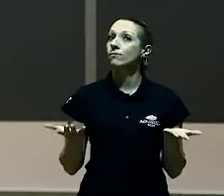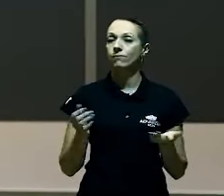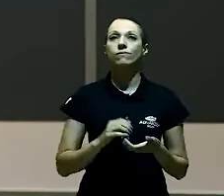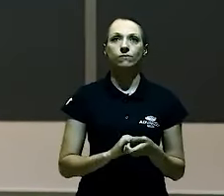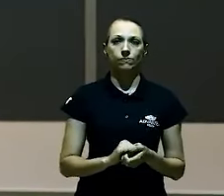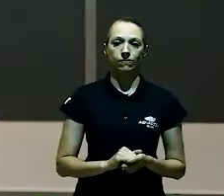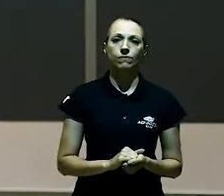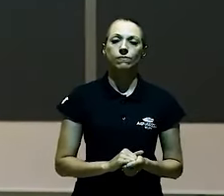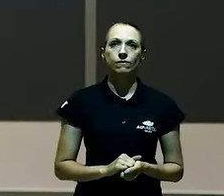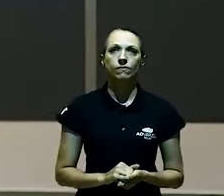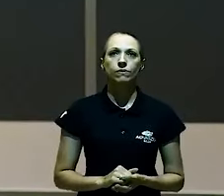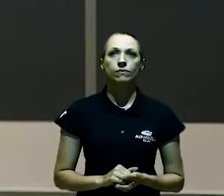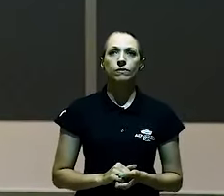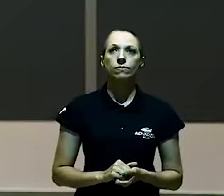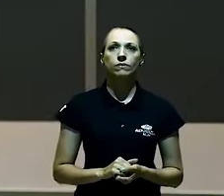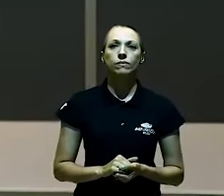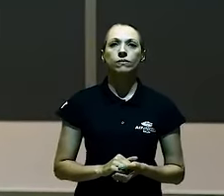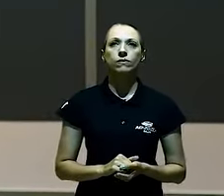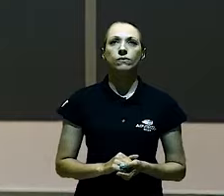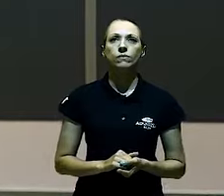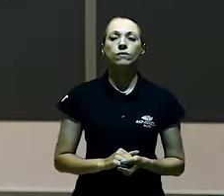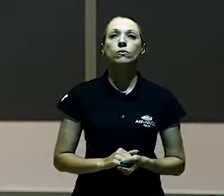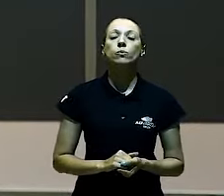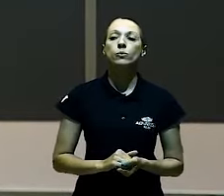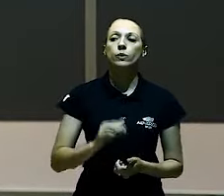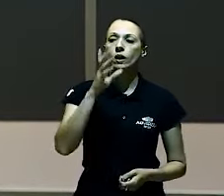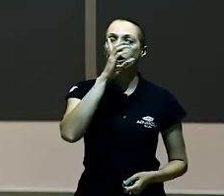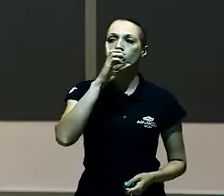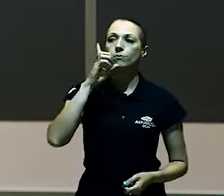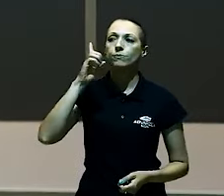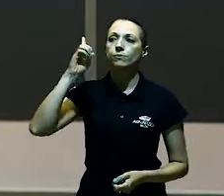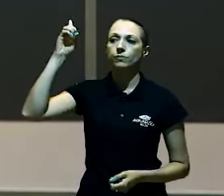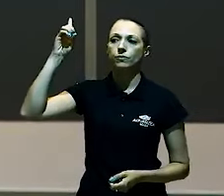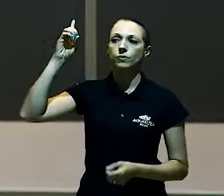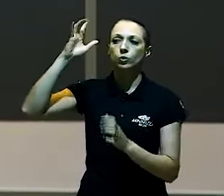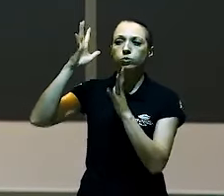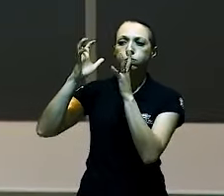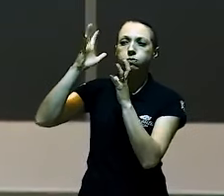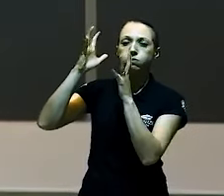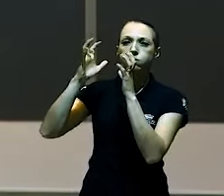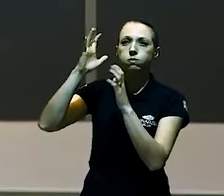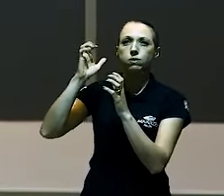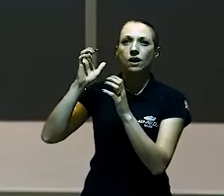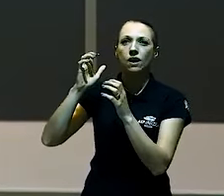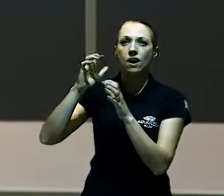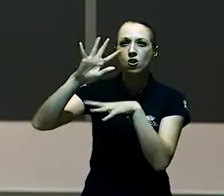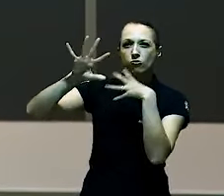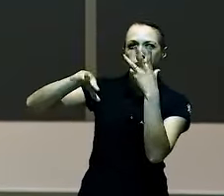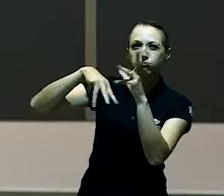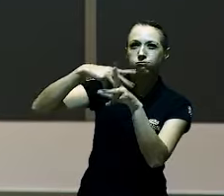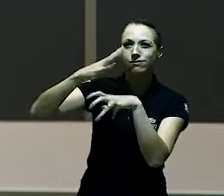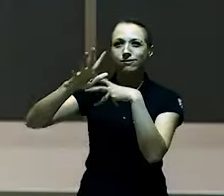foi instaurar uma crise. Deus estabelece uma crise, e no meio dessa